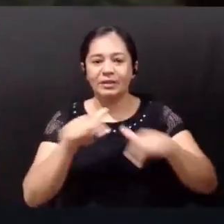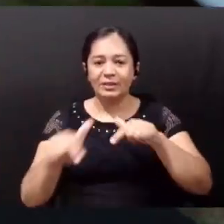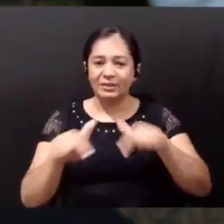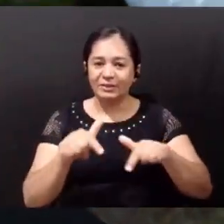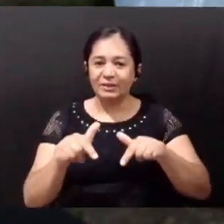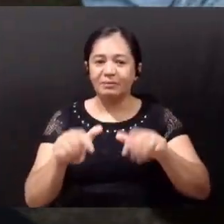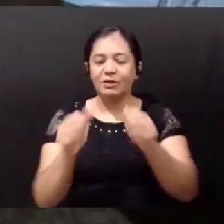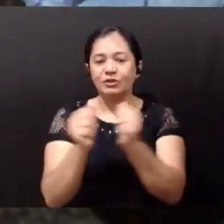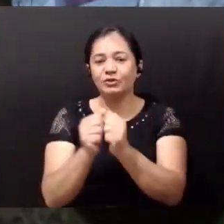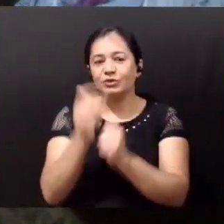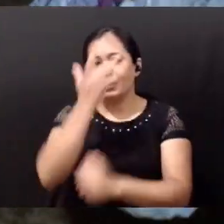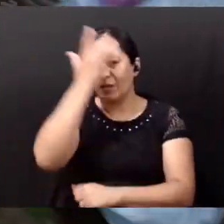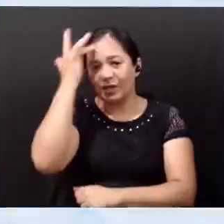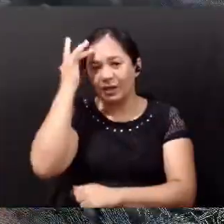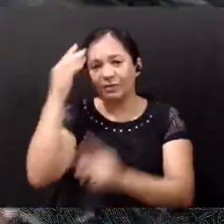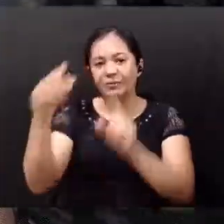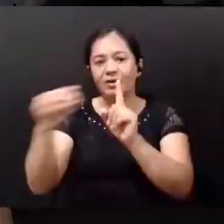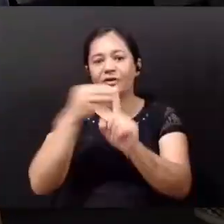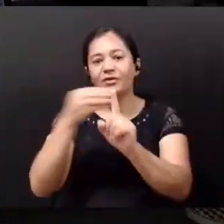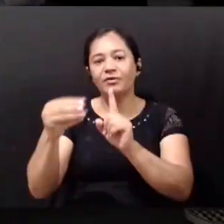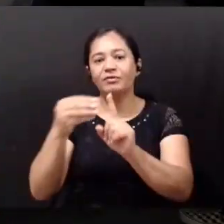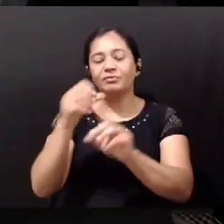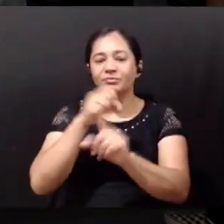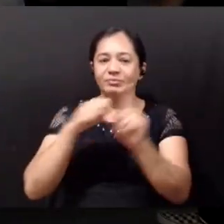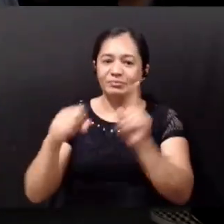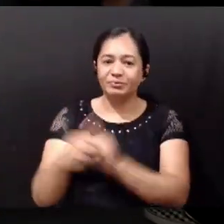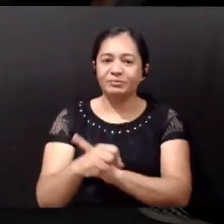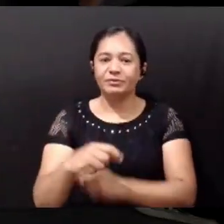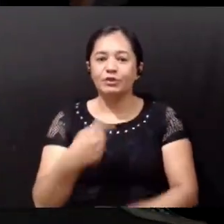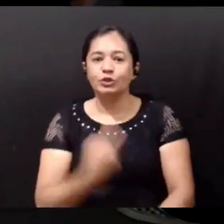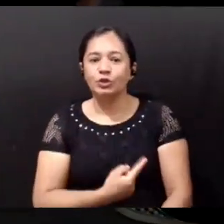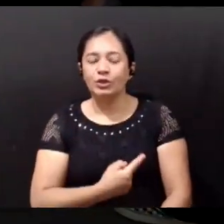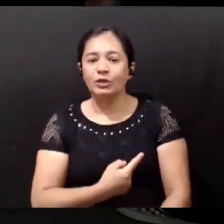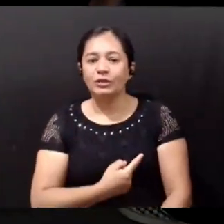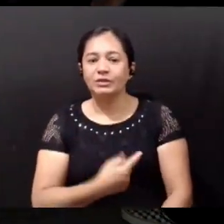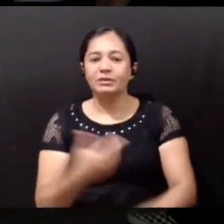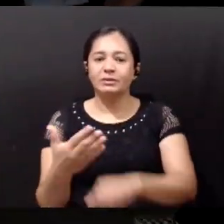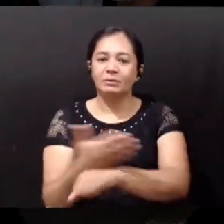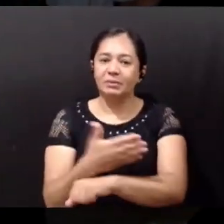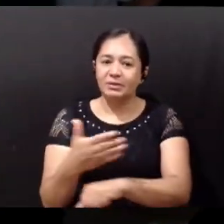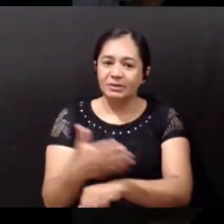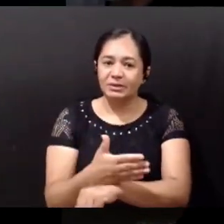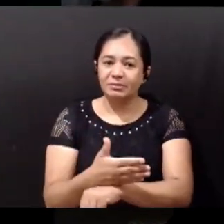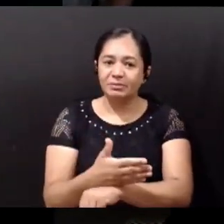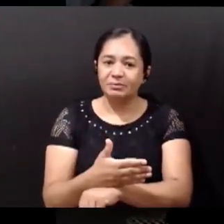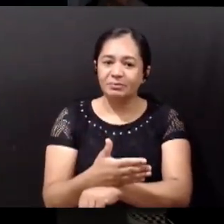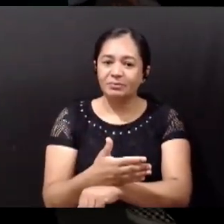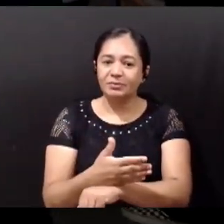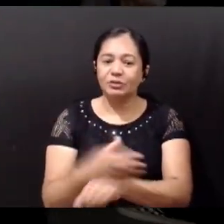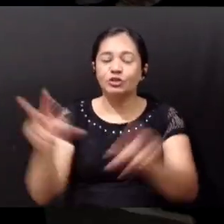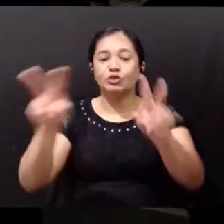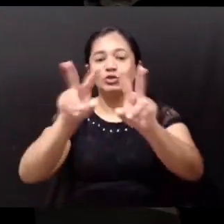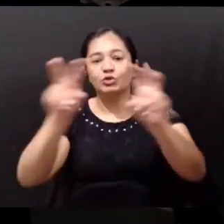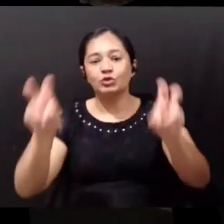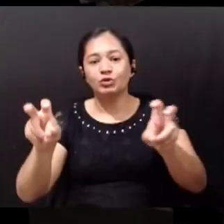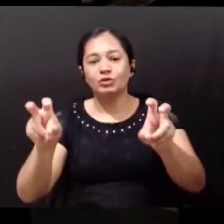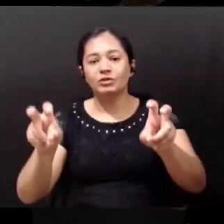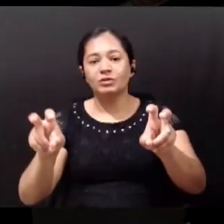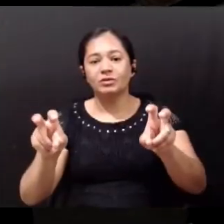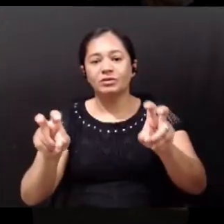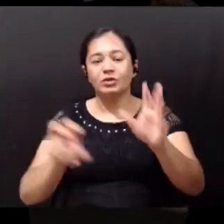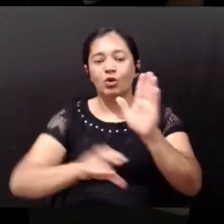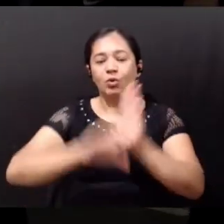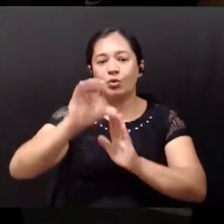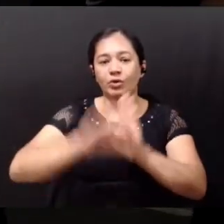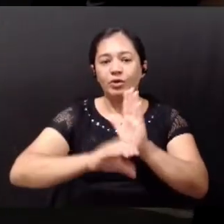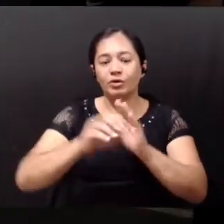em vulnerabilidade social. A gente faz parte de um tema chamado curricularização da extensão